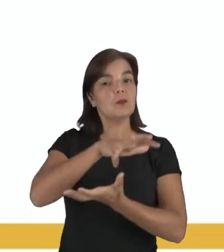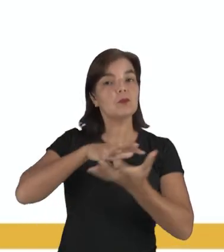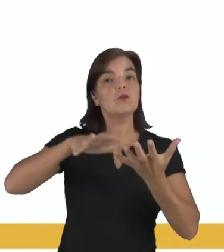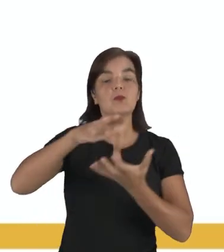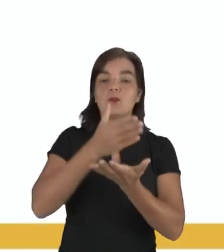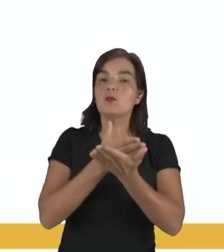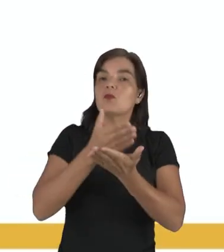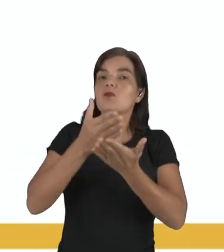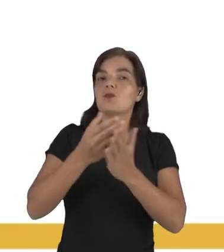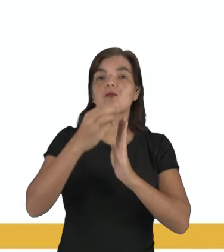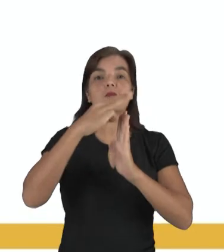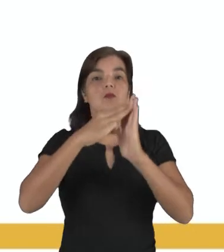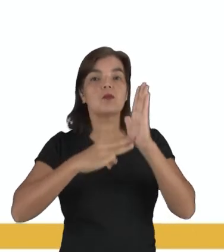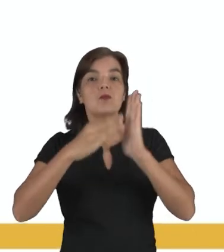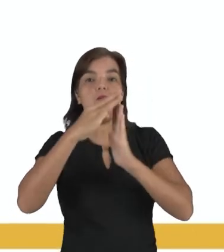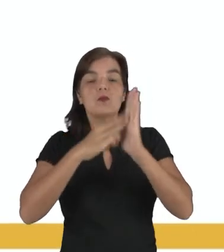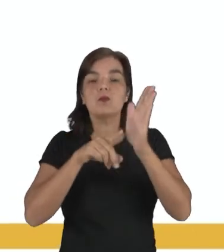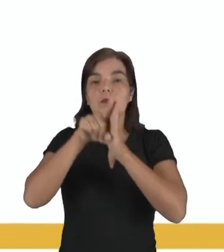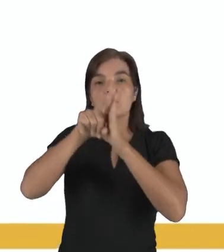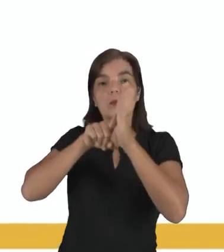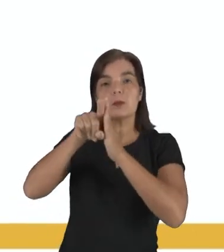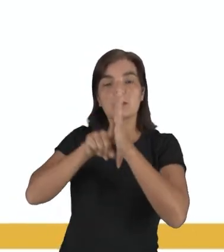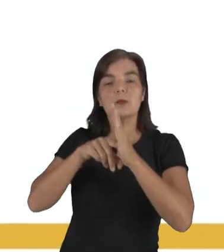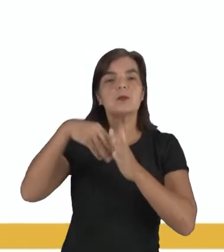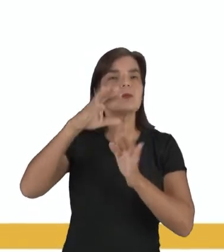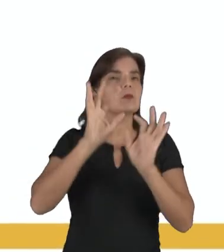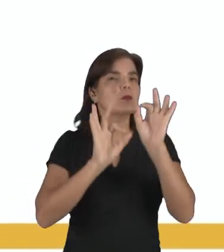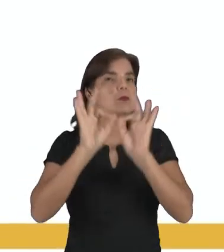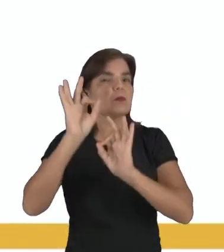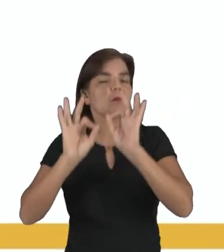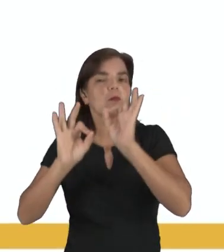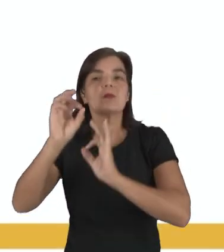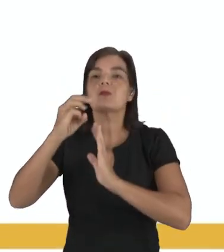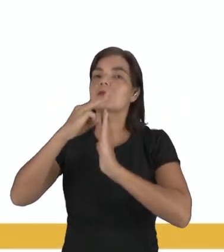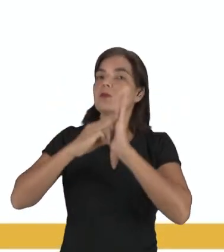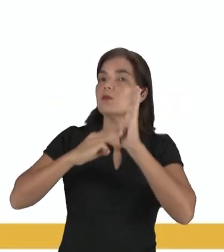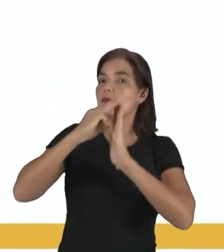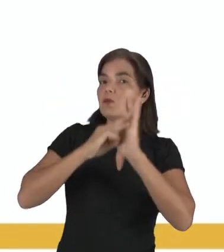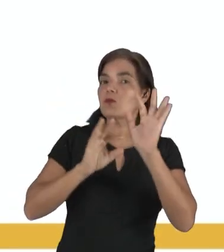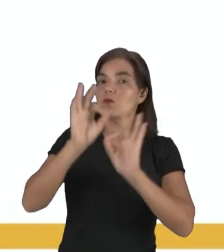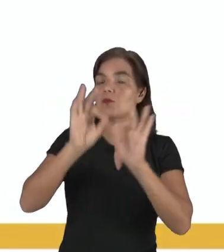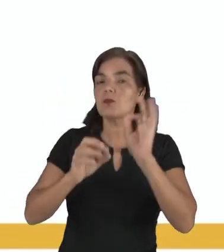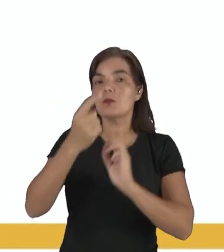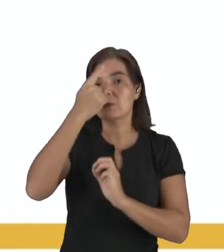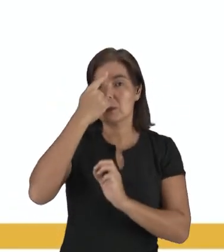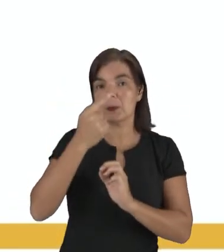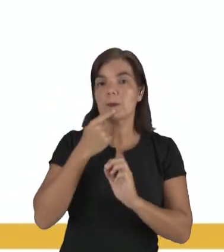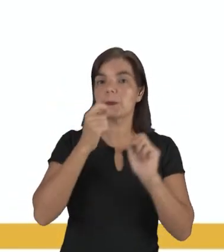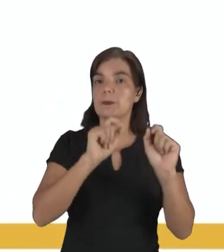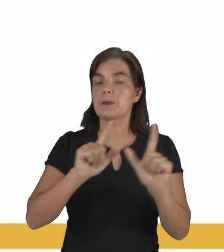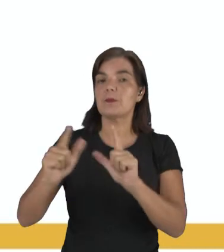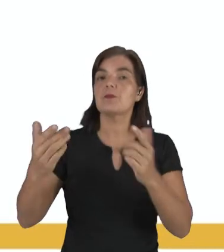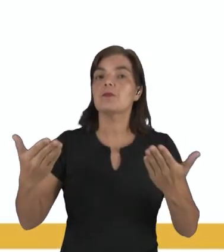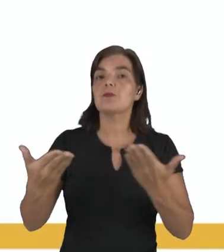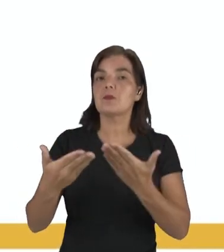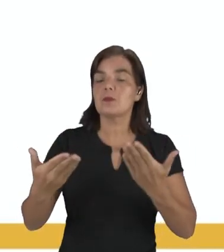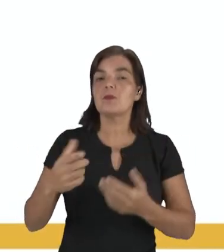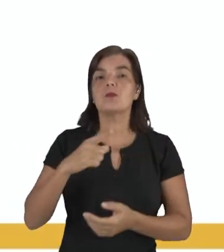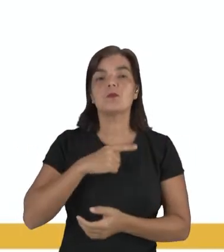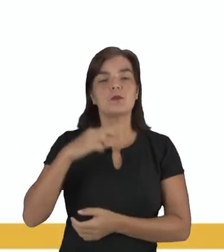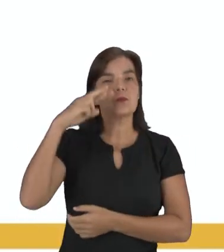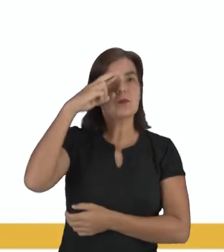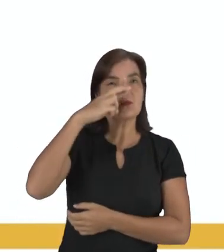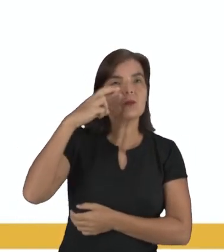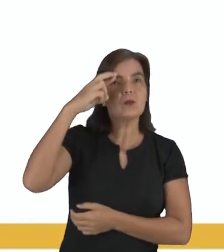revolução era o início de um método científico mais organizado. O método científico, que é esse aqui mais ou menos que a gente utiliza hoje, tem a ver